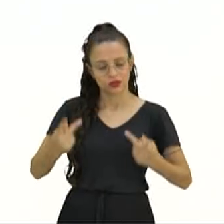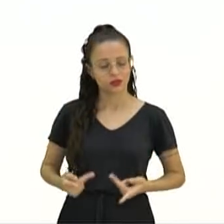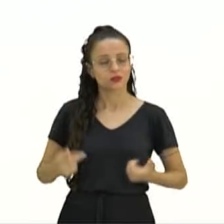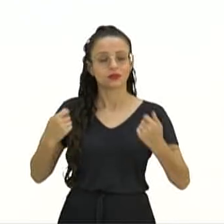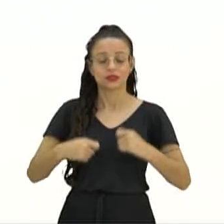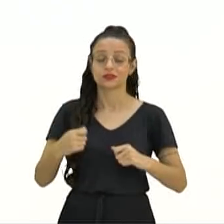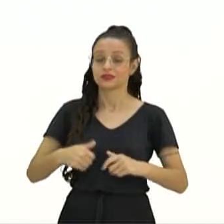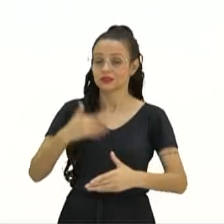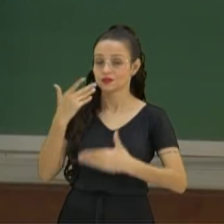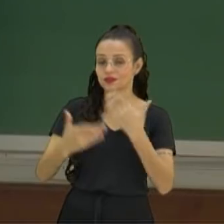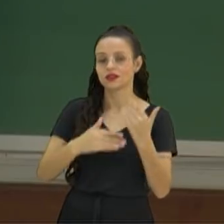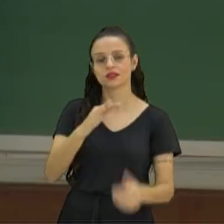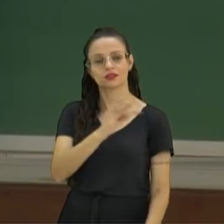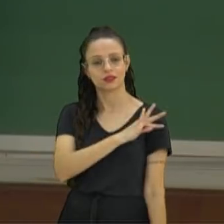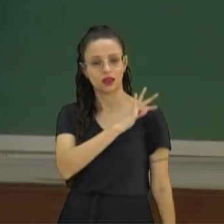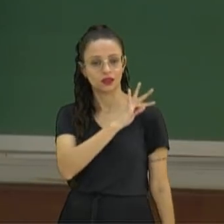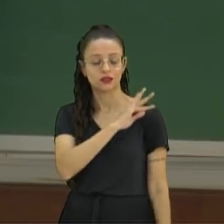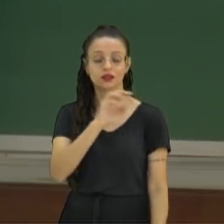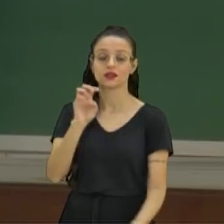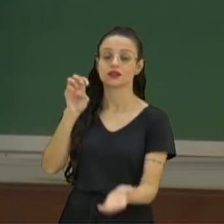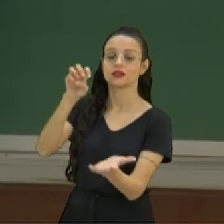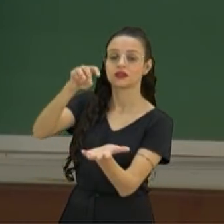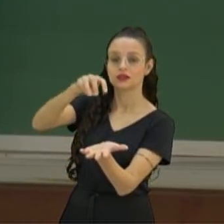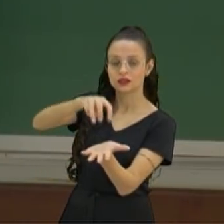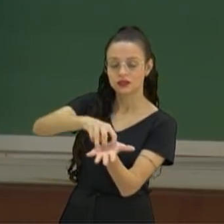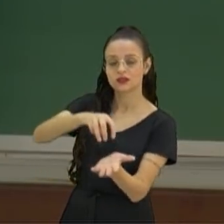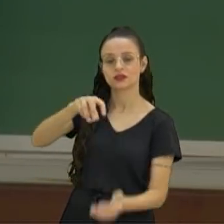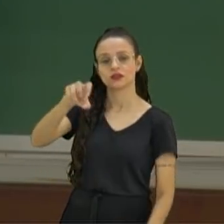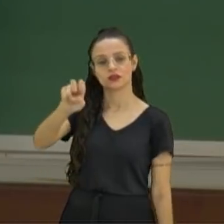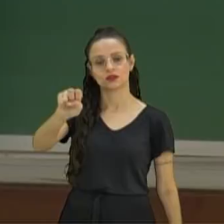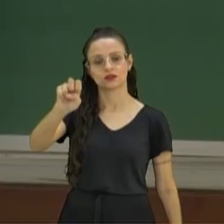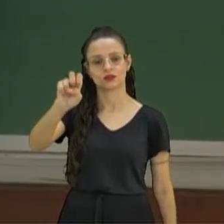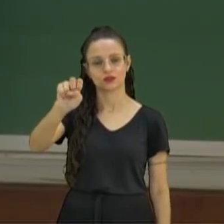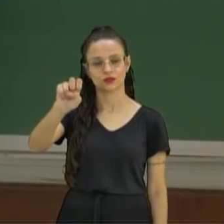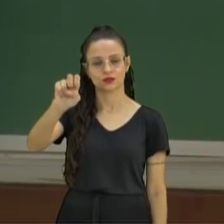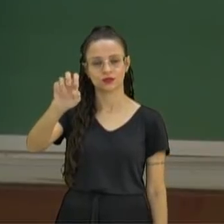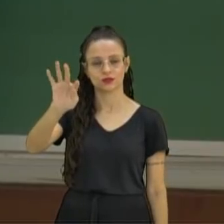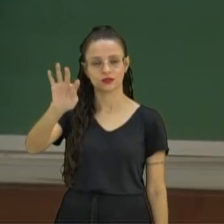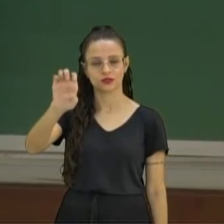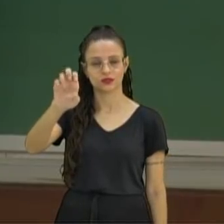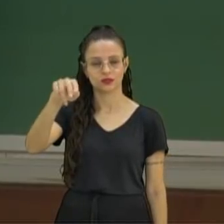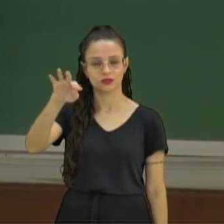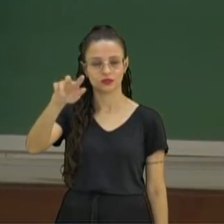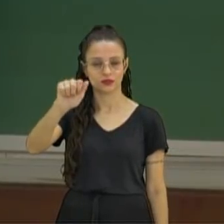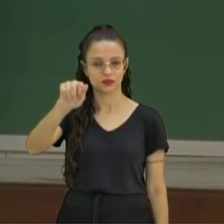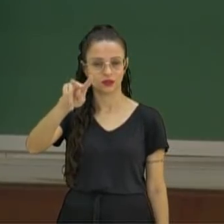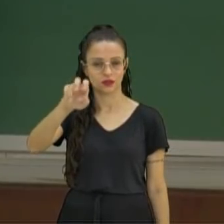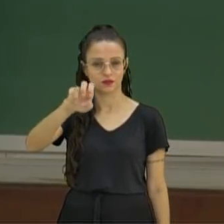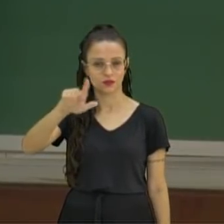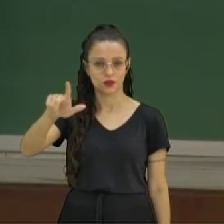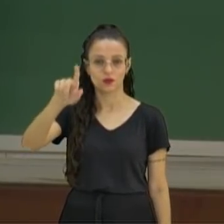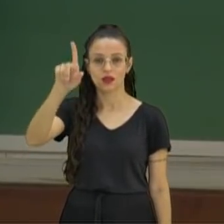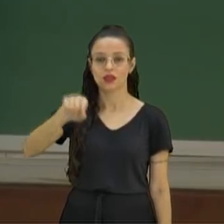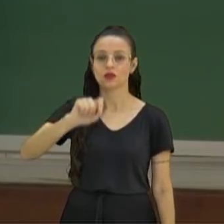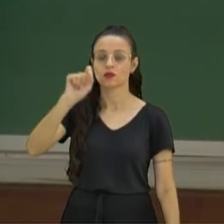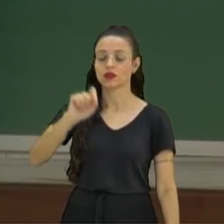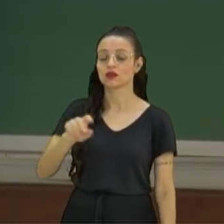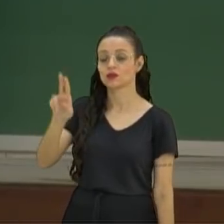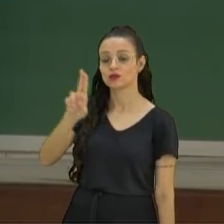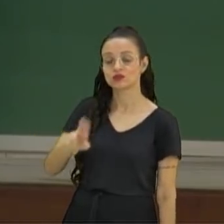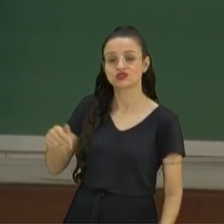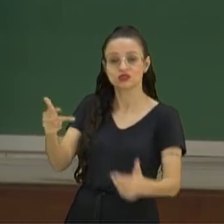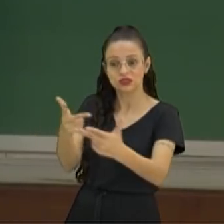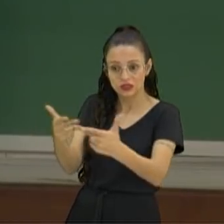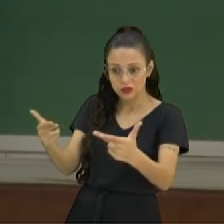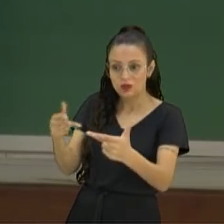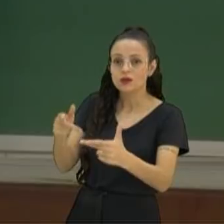desenvolver técnicas sustentáveis. O que é a técnica sustentável? É aquela ideia de utilizar o recurso, mas sem